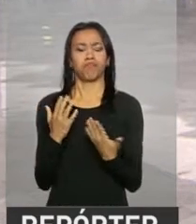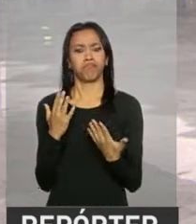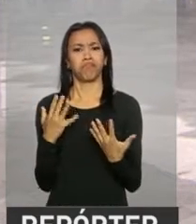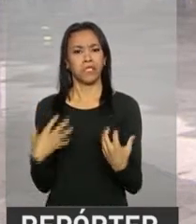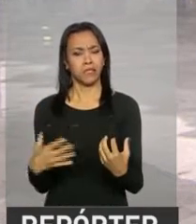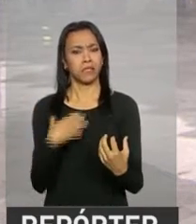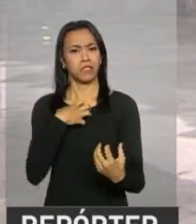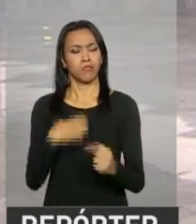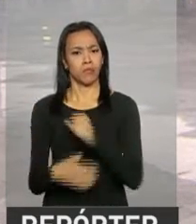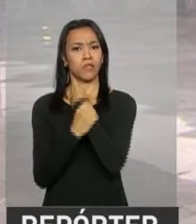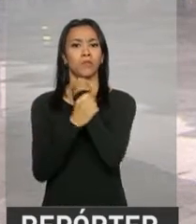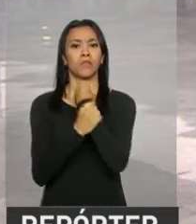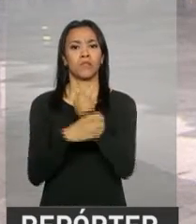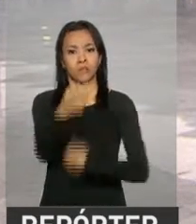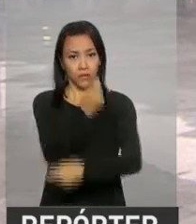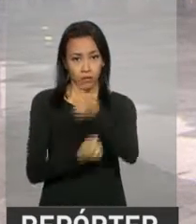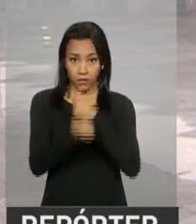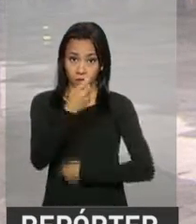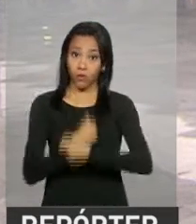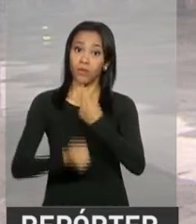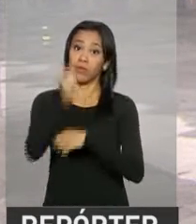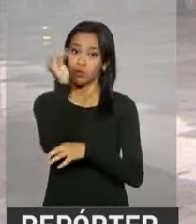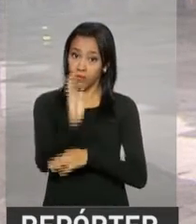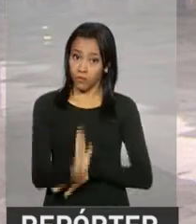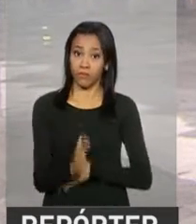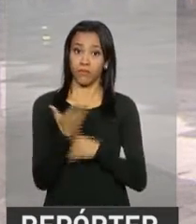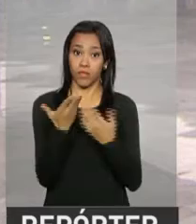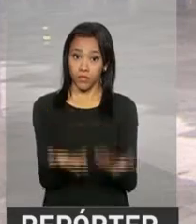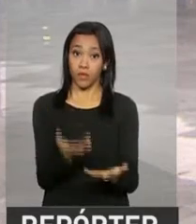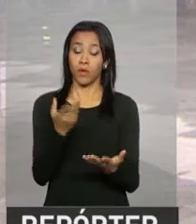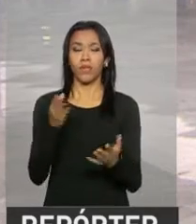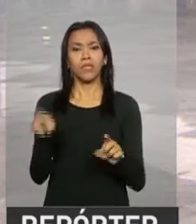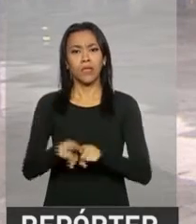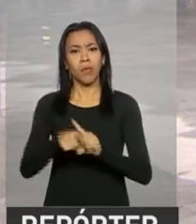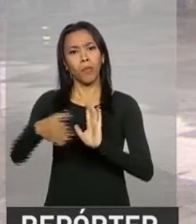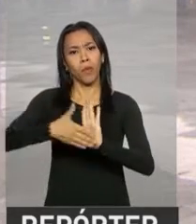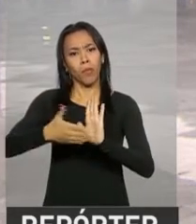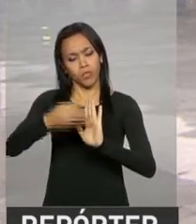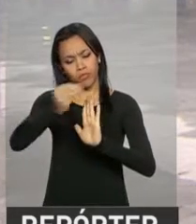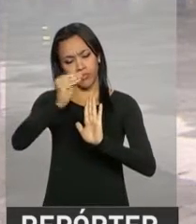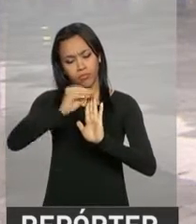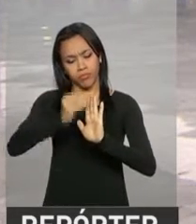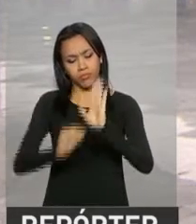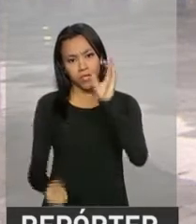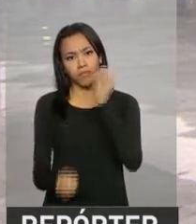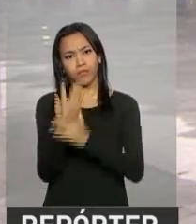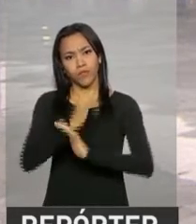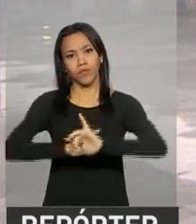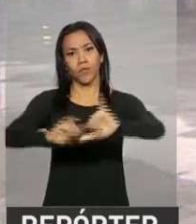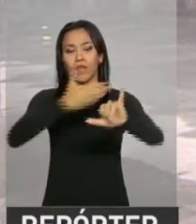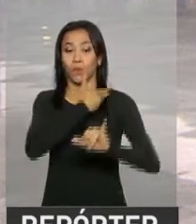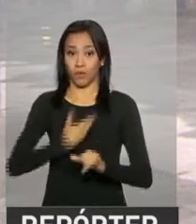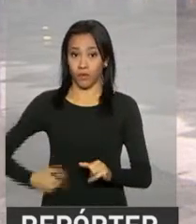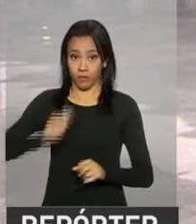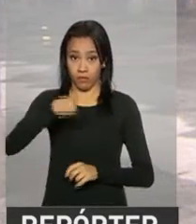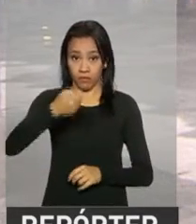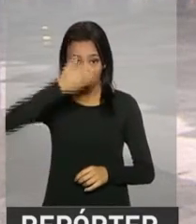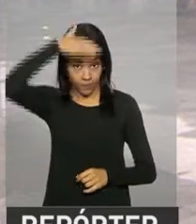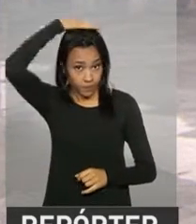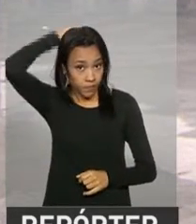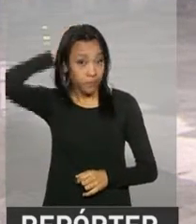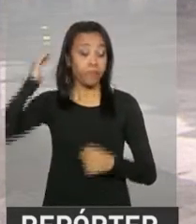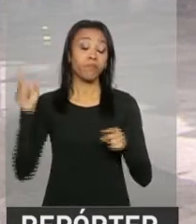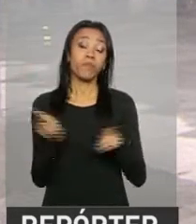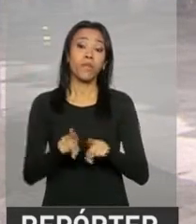pelos ajustes na economia que têm sido implementados pelo governo em exercício. Bom, falando agora aqui do Palácio do